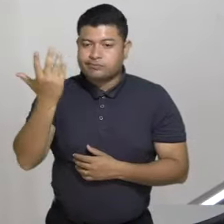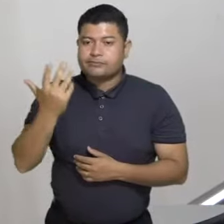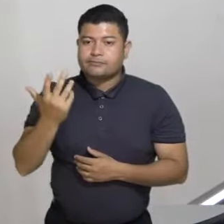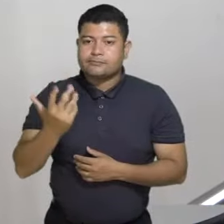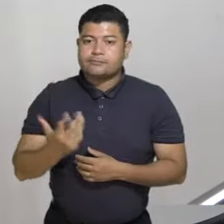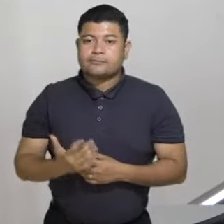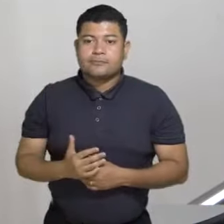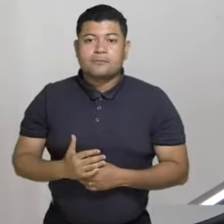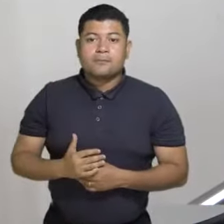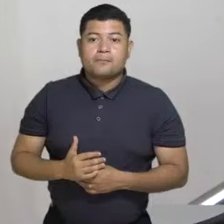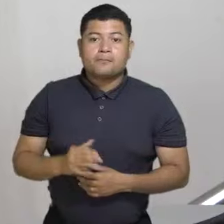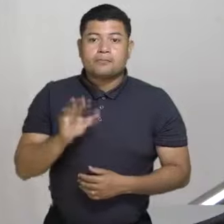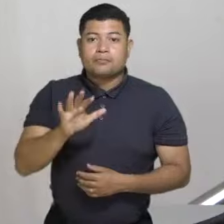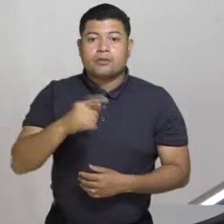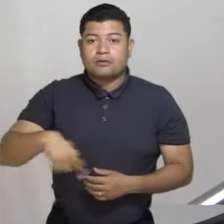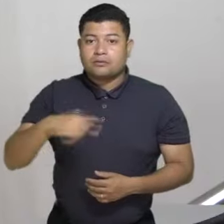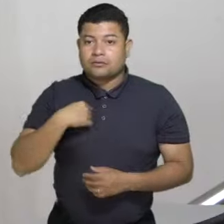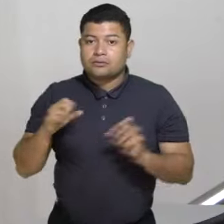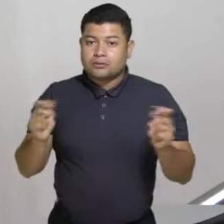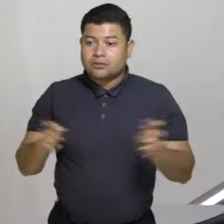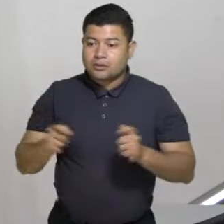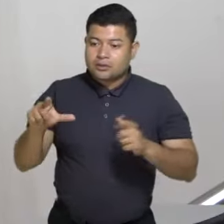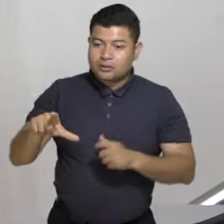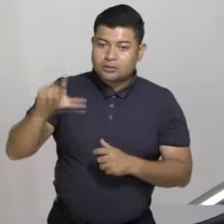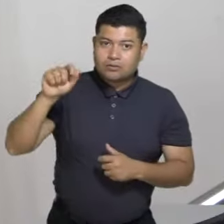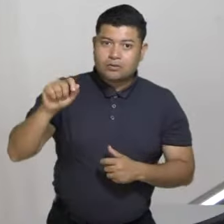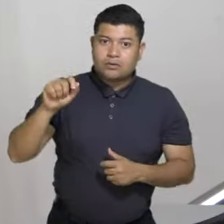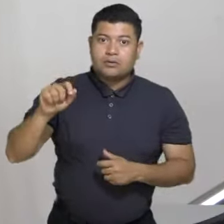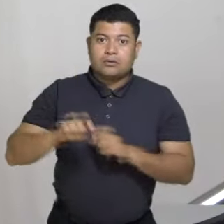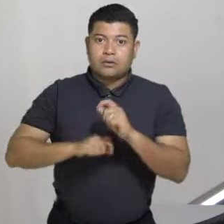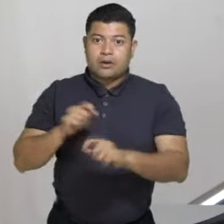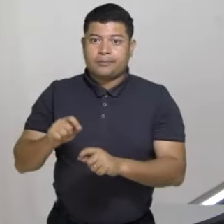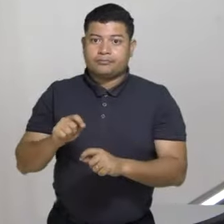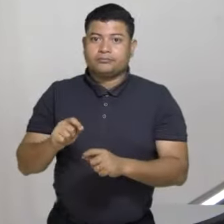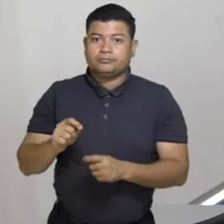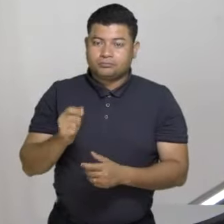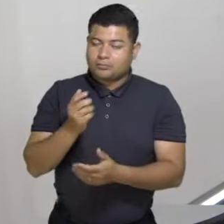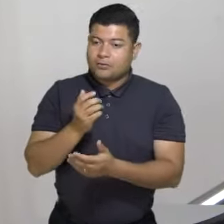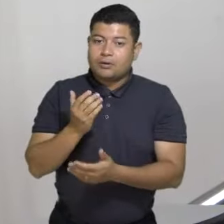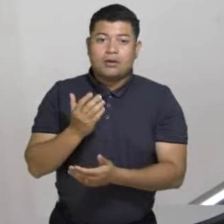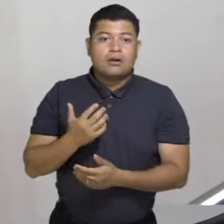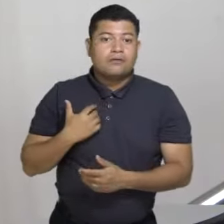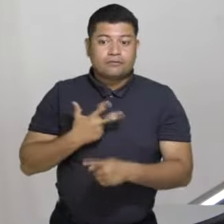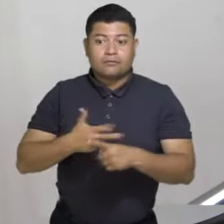Mas a gente pode optar por ganhar e perder de pé ou de joelho.